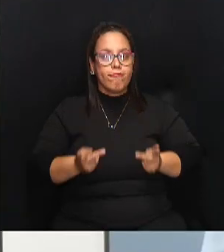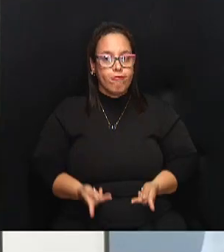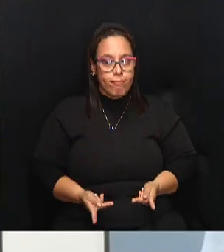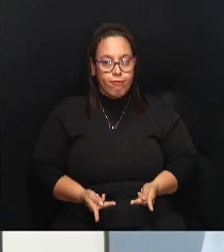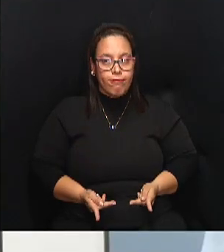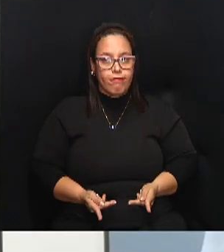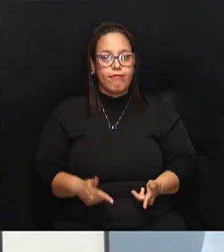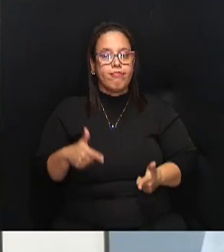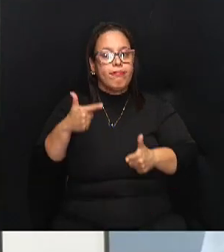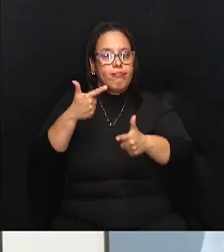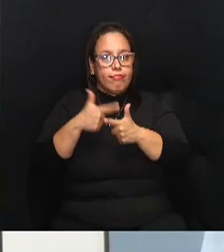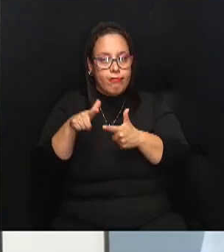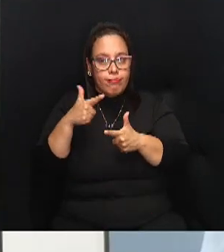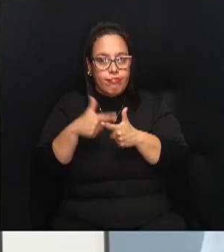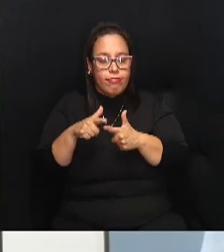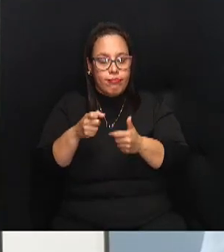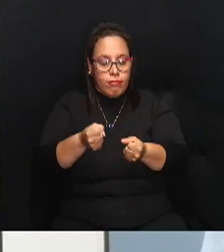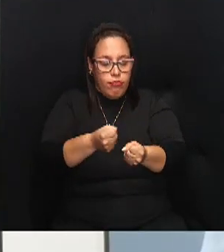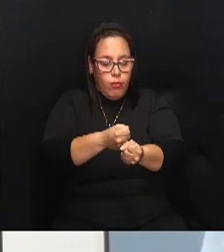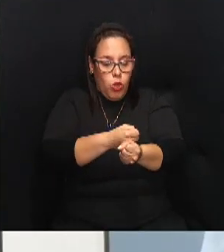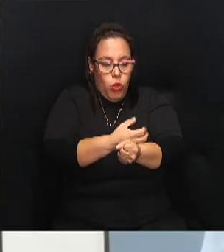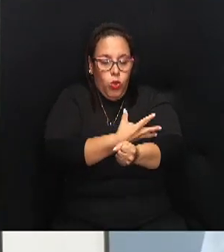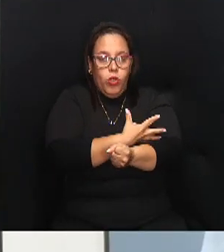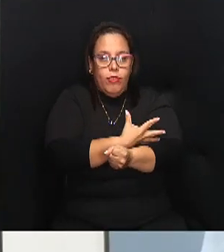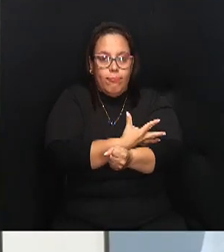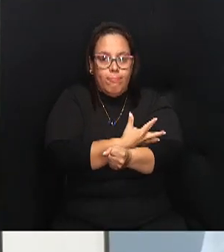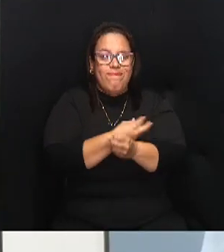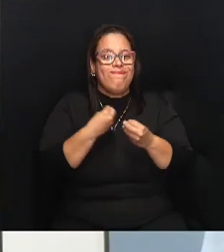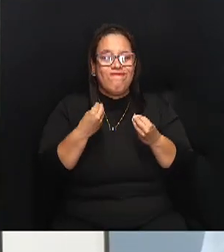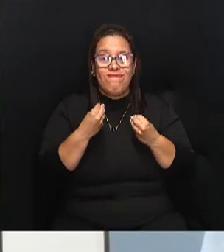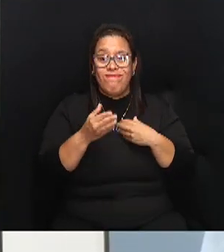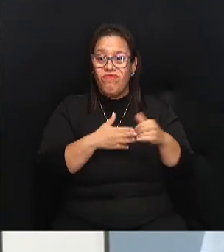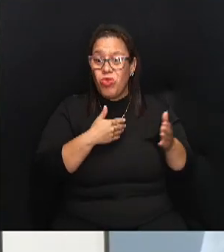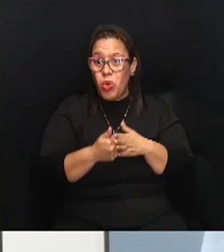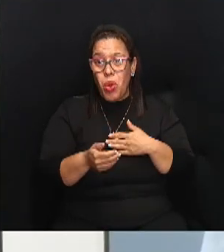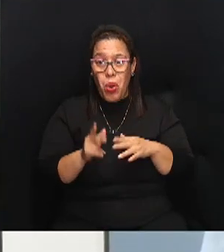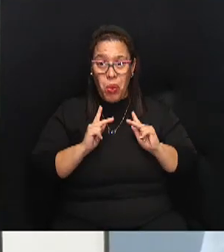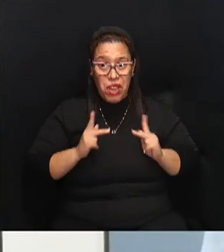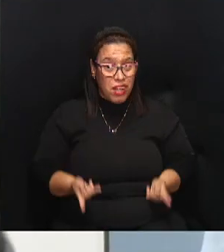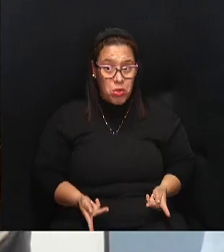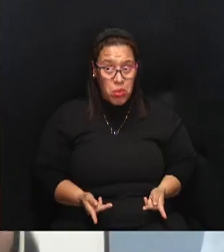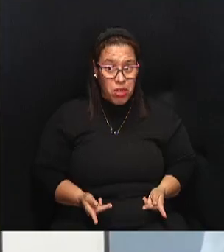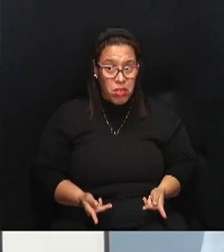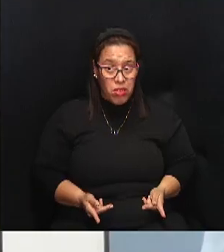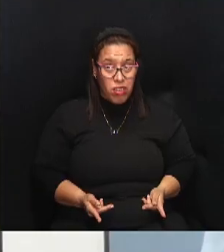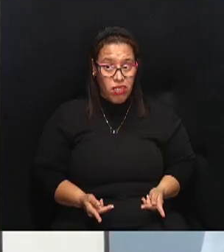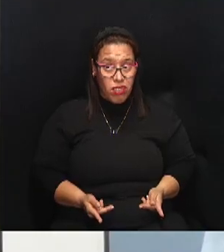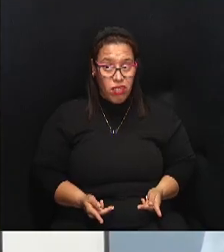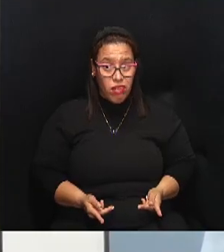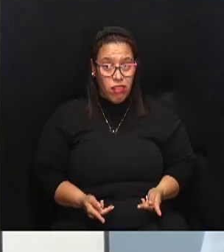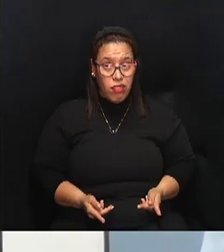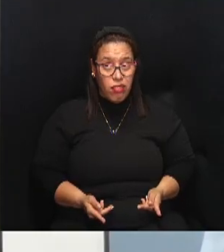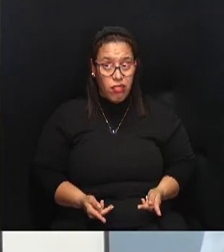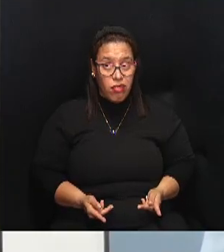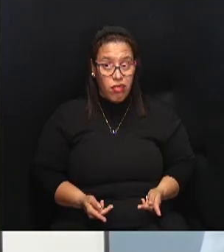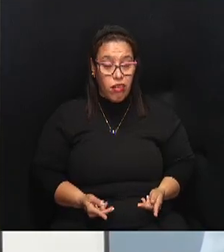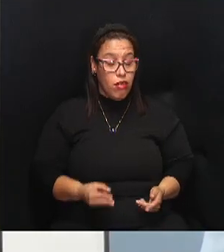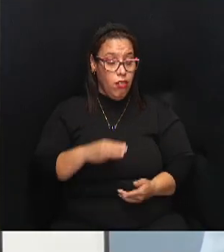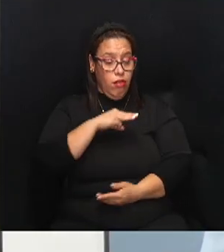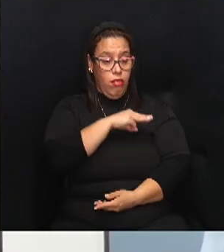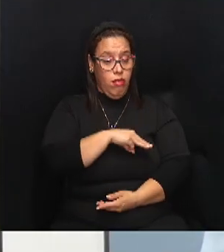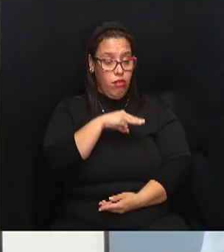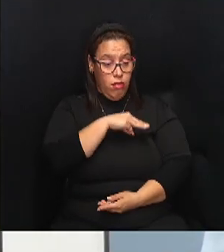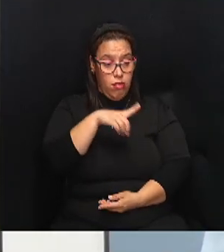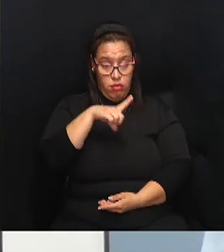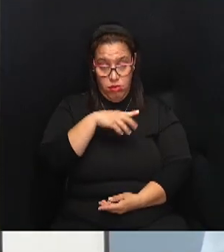com problema ali emocional, como qualquer outro ser humano. E diante dessa missão que eles